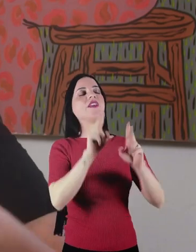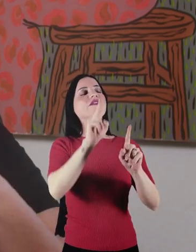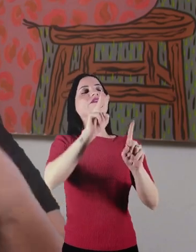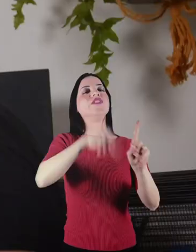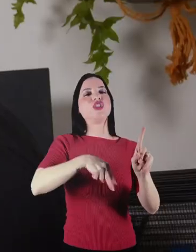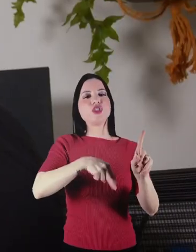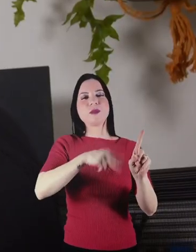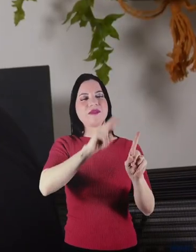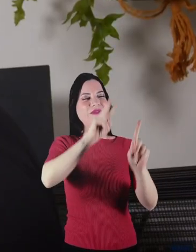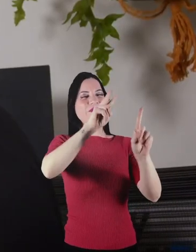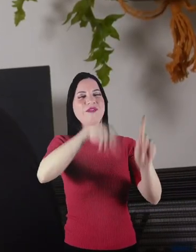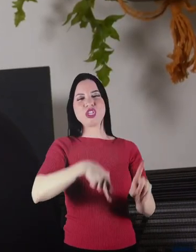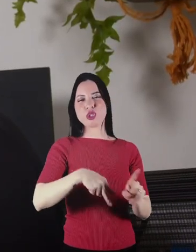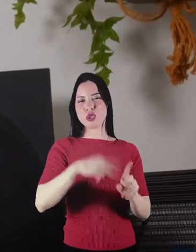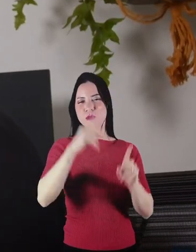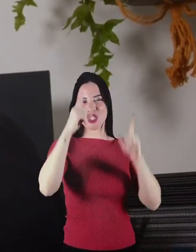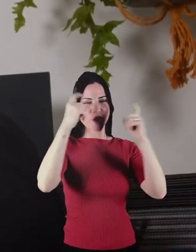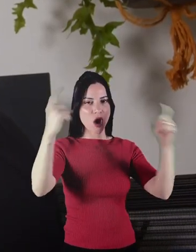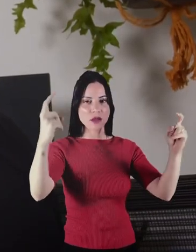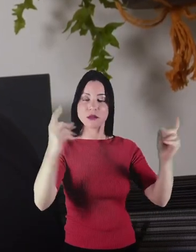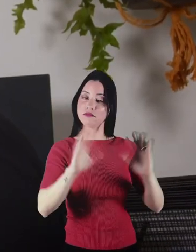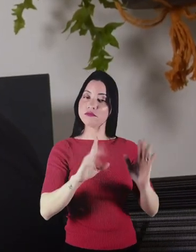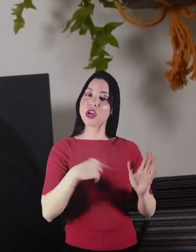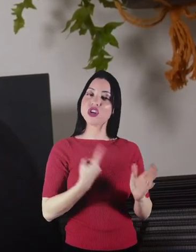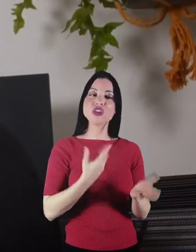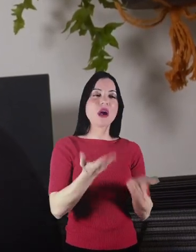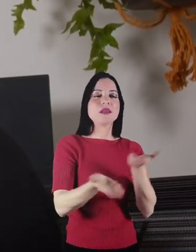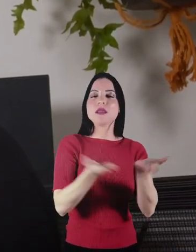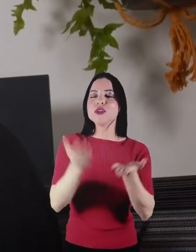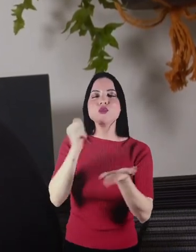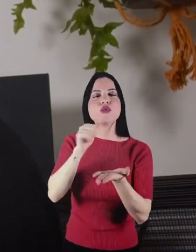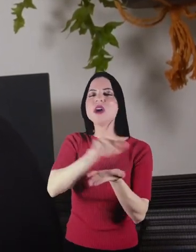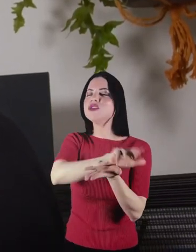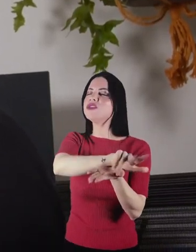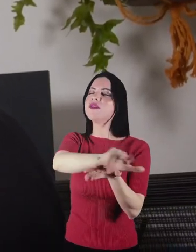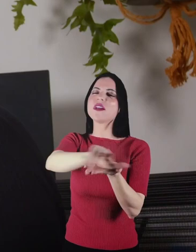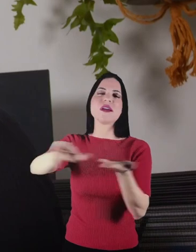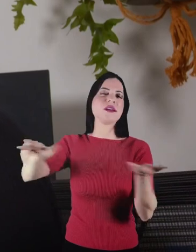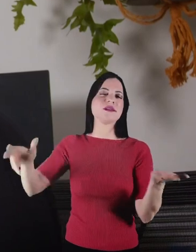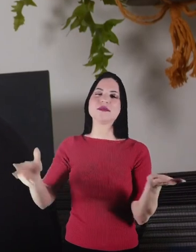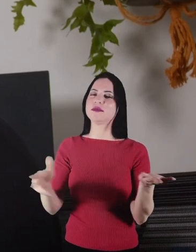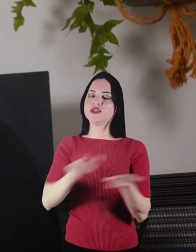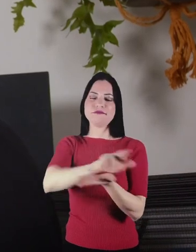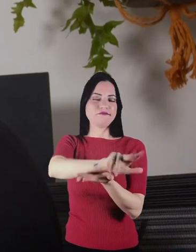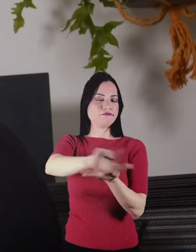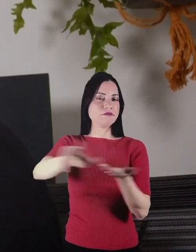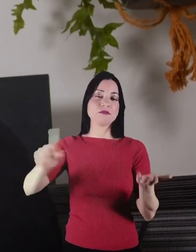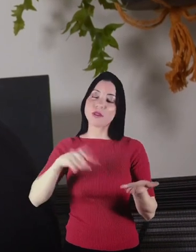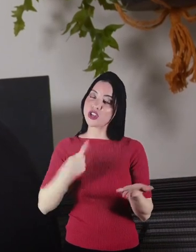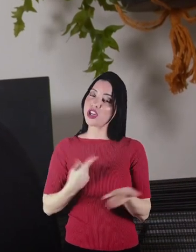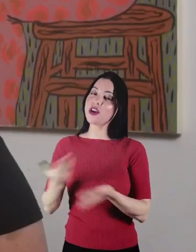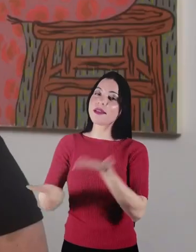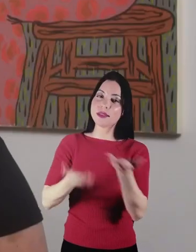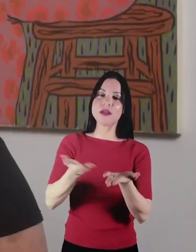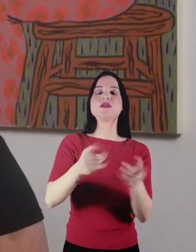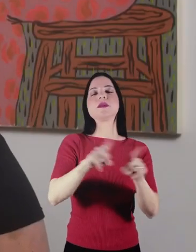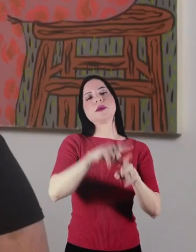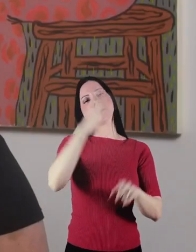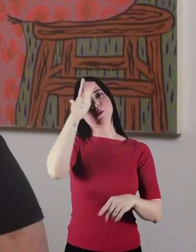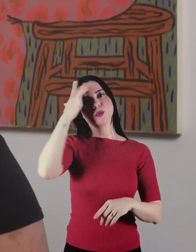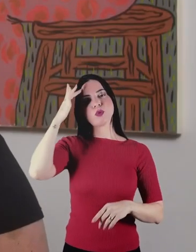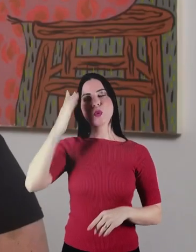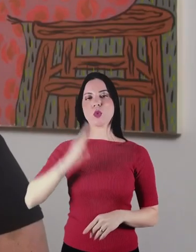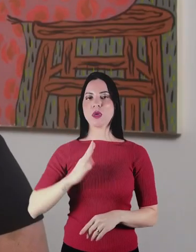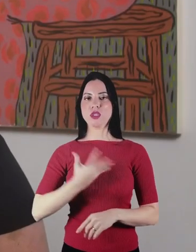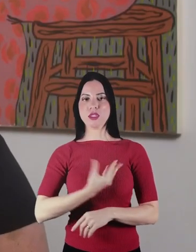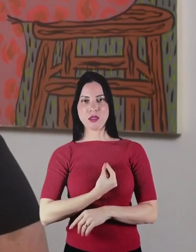em todas as suas especificidades, em todas as suas generalidades. A gente também atende pessoas trans, né? Hoje a